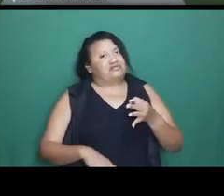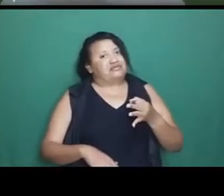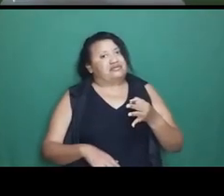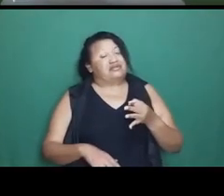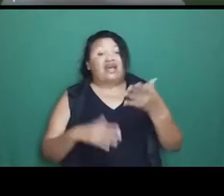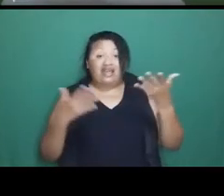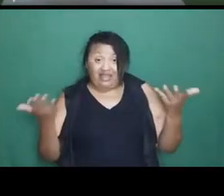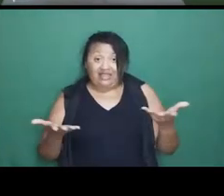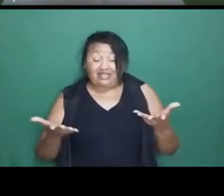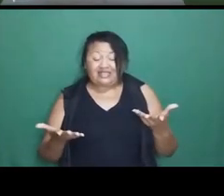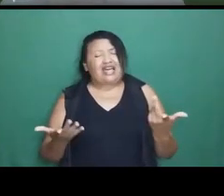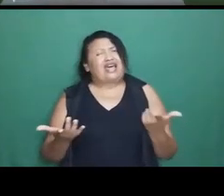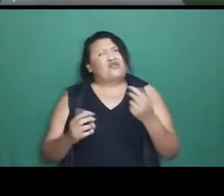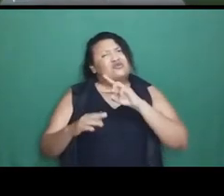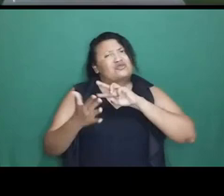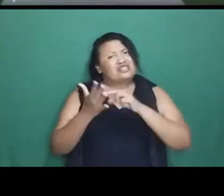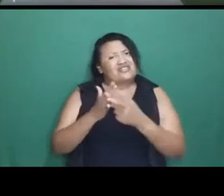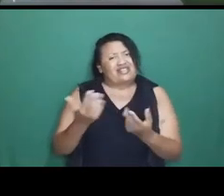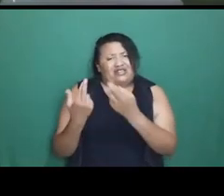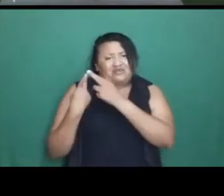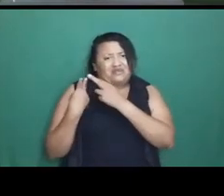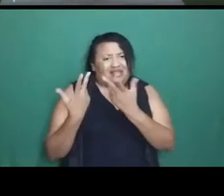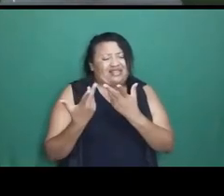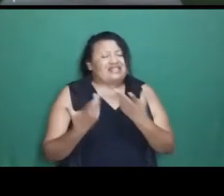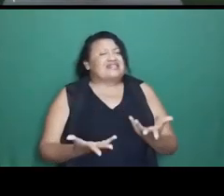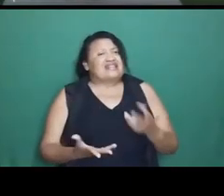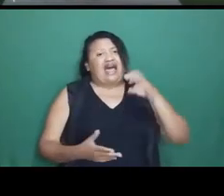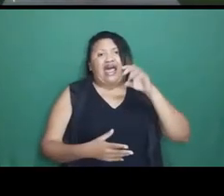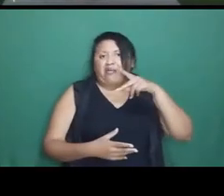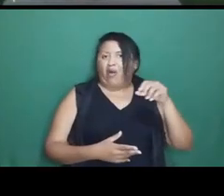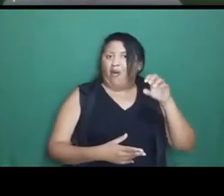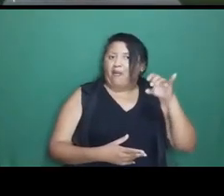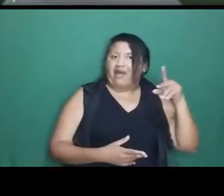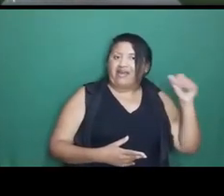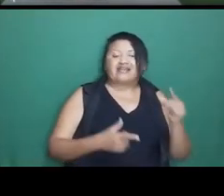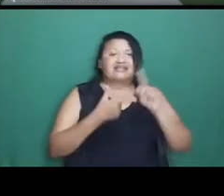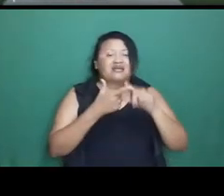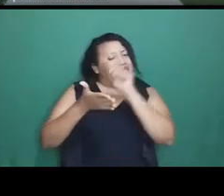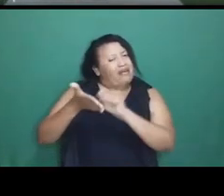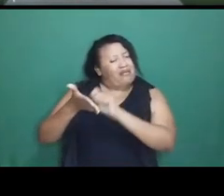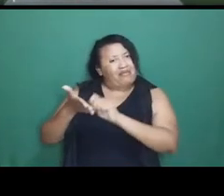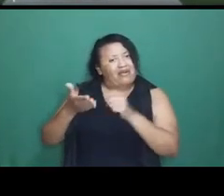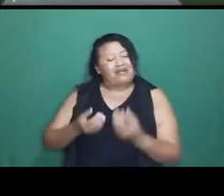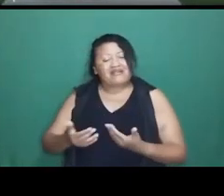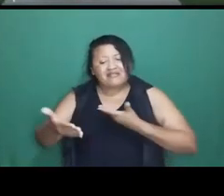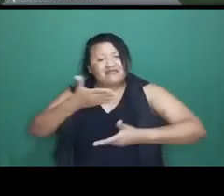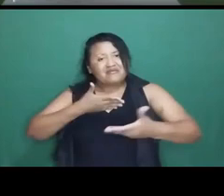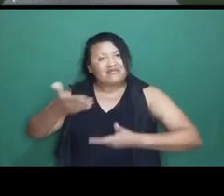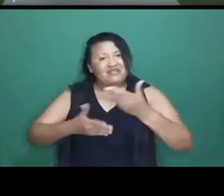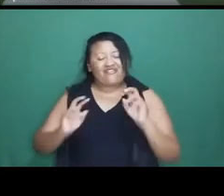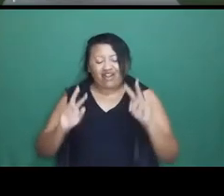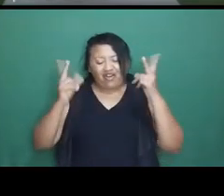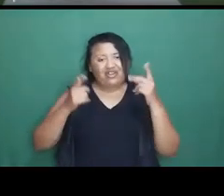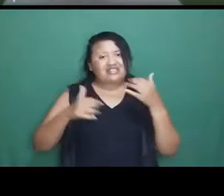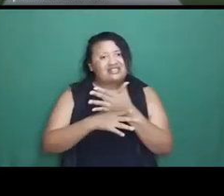esse é do papel do mito da epopeia da prosa também não é transmitir valores culturais da